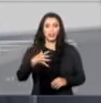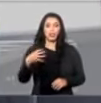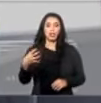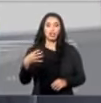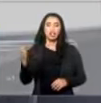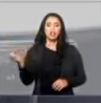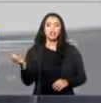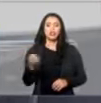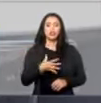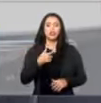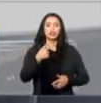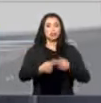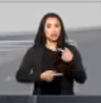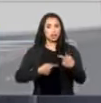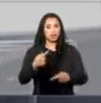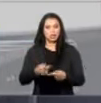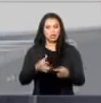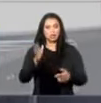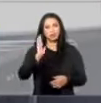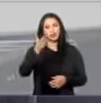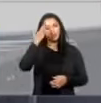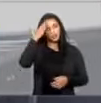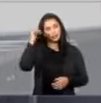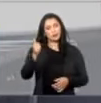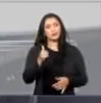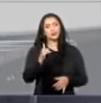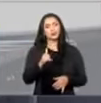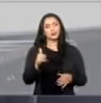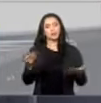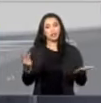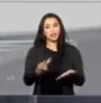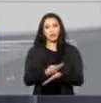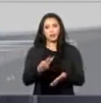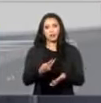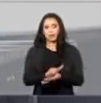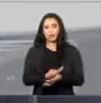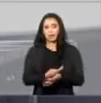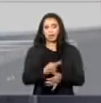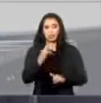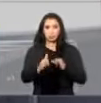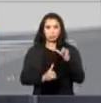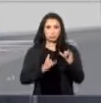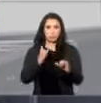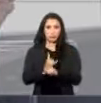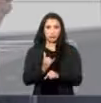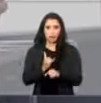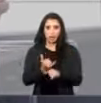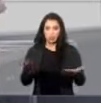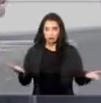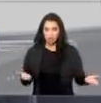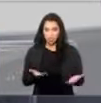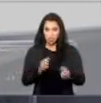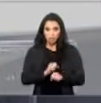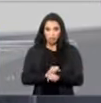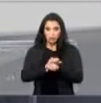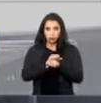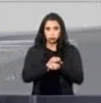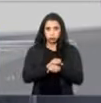vêm prontas para navegar os produtos dessa indústria em franca e vertiginosa expansão em todo o mundo.